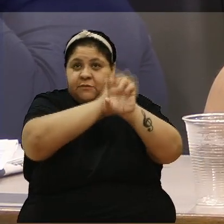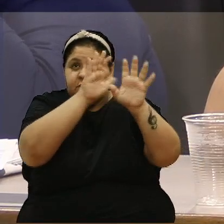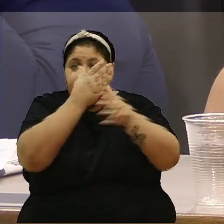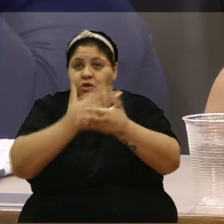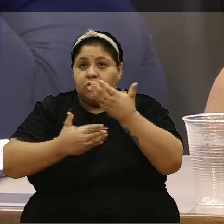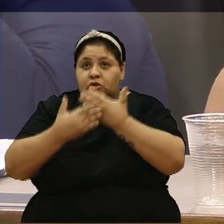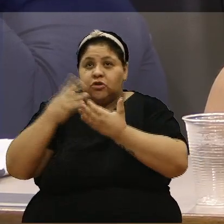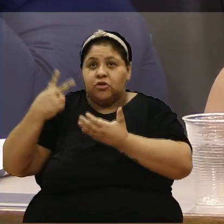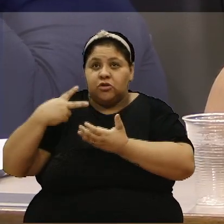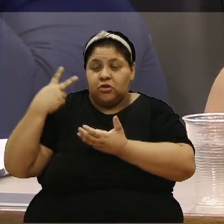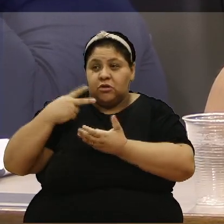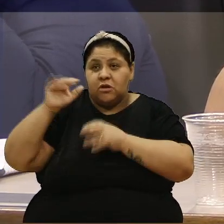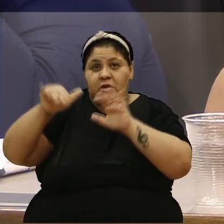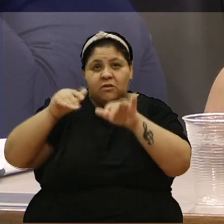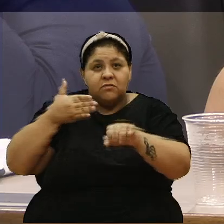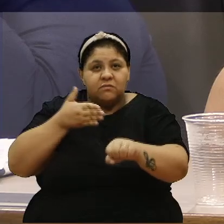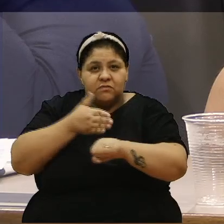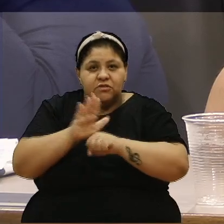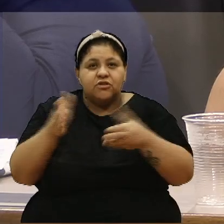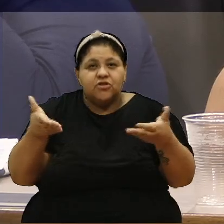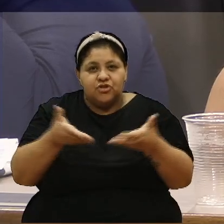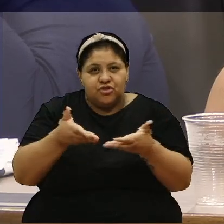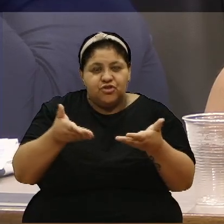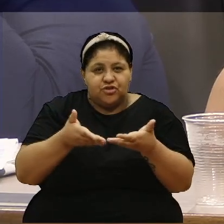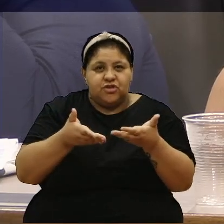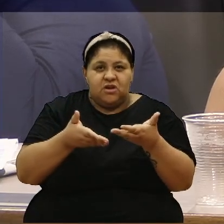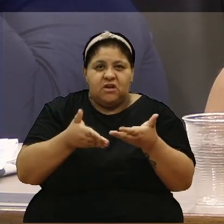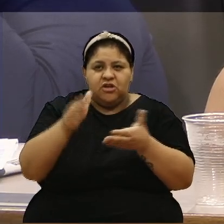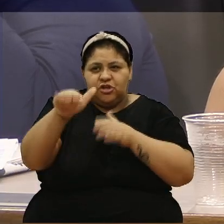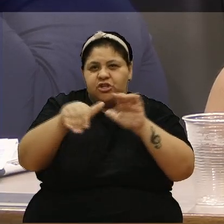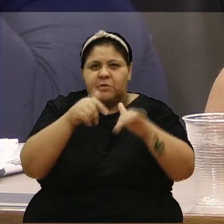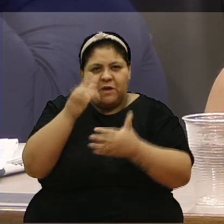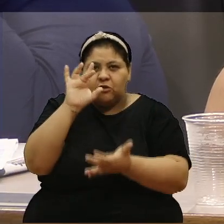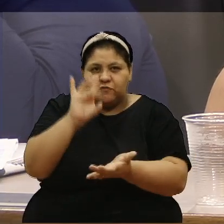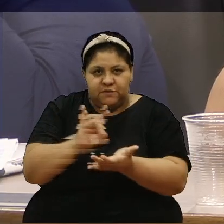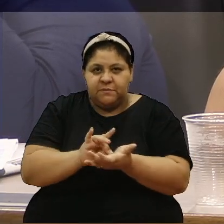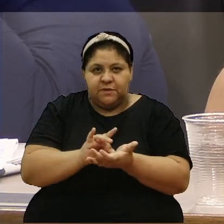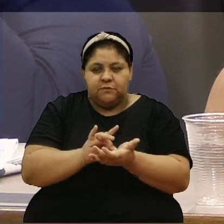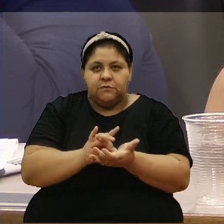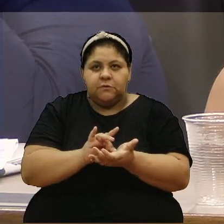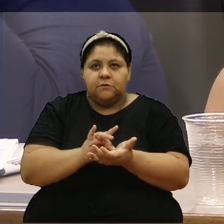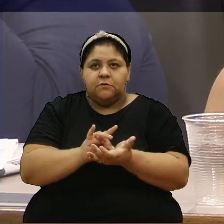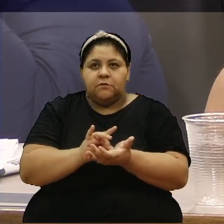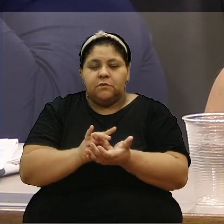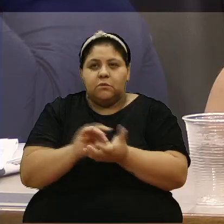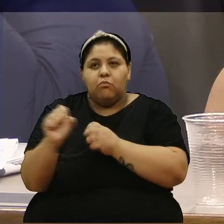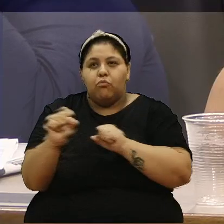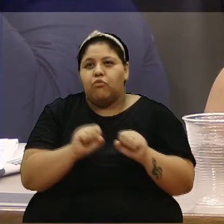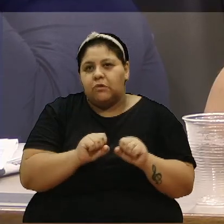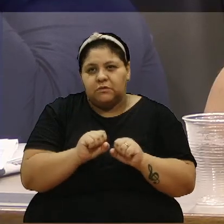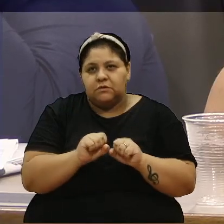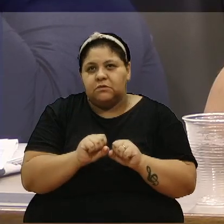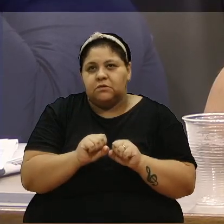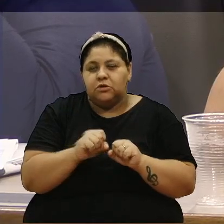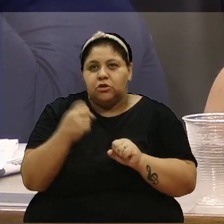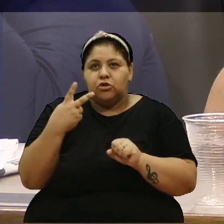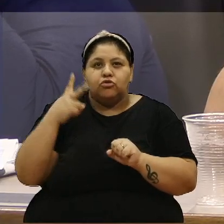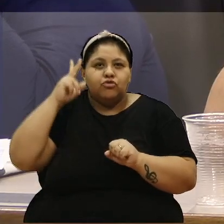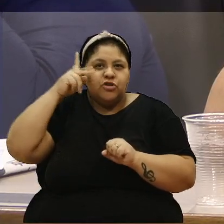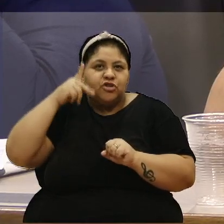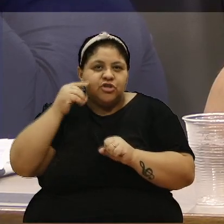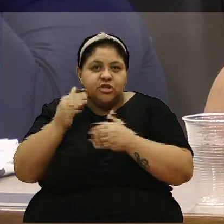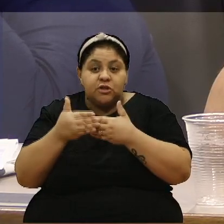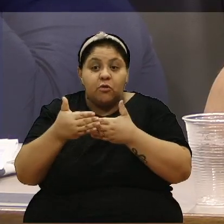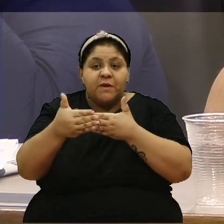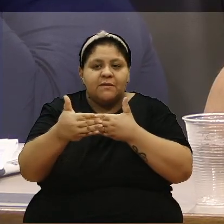vereadores foram convidados a participar, já está o ofício em cima de todos os vereadores aqui em cima da mesa. Tá? Se a gente puder dar 2 dias de vistas do